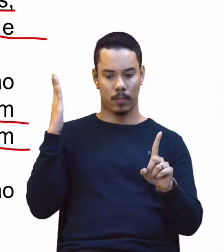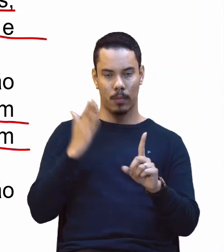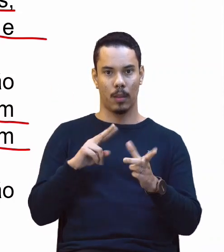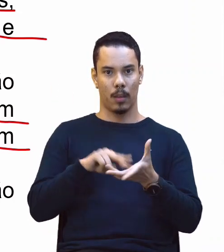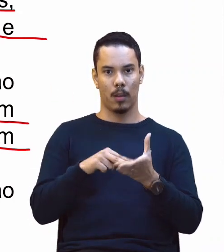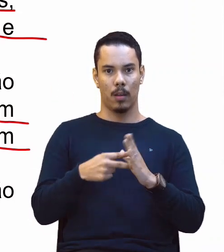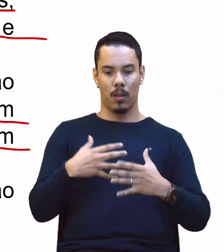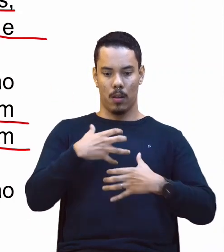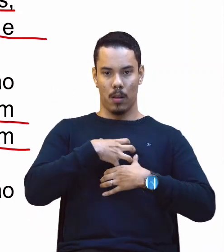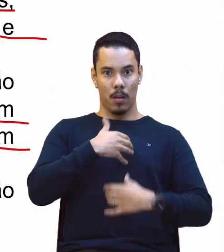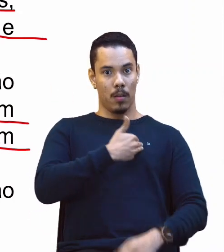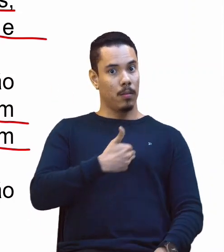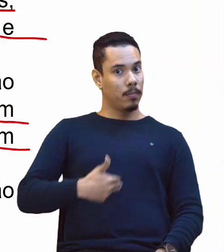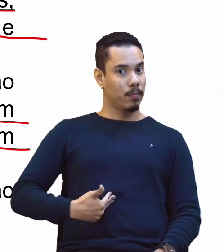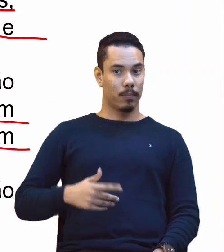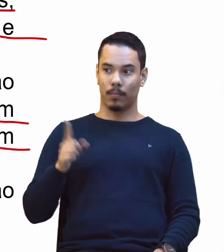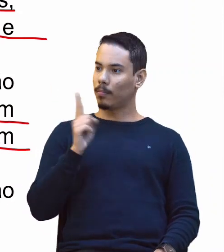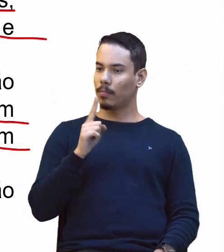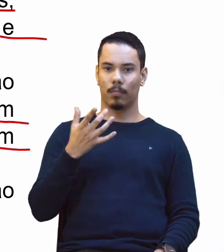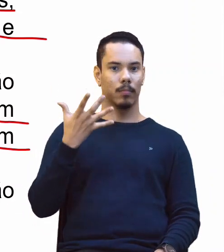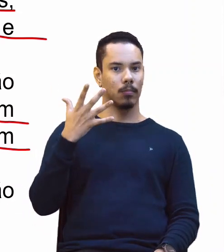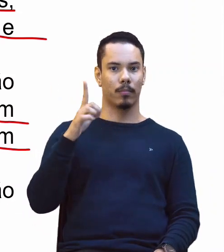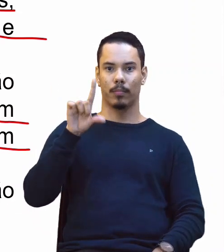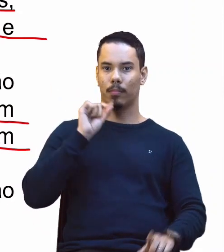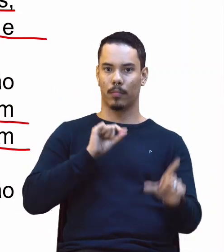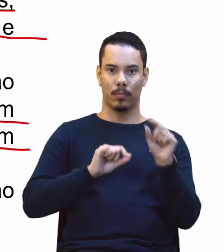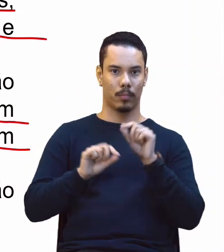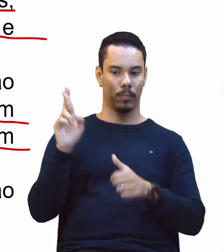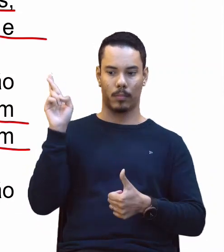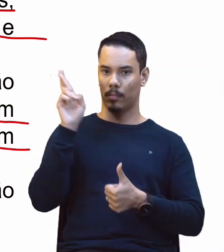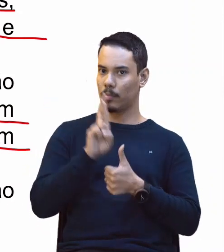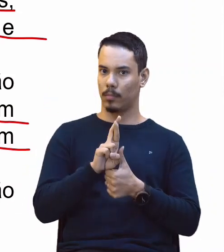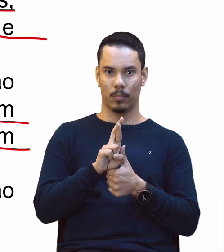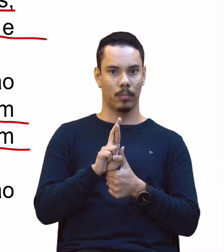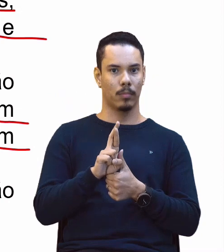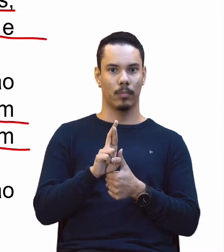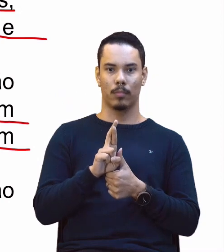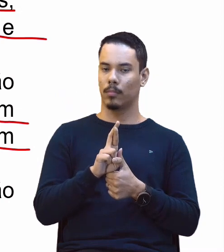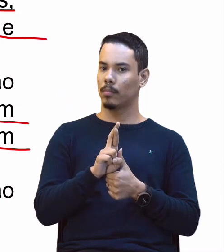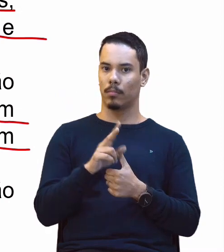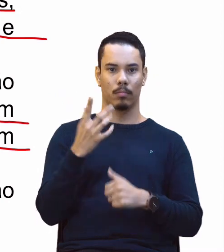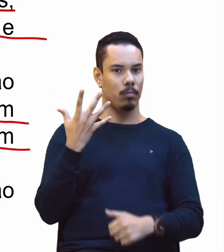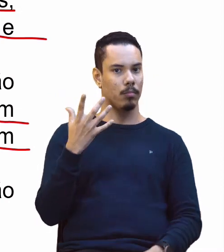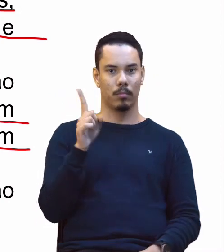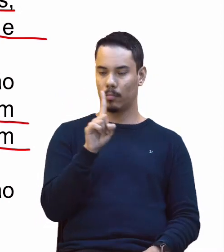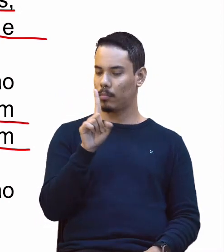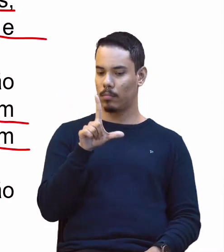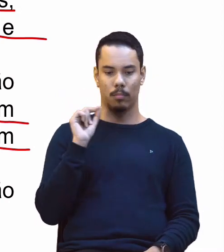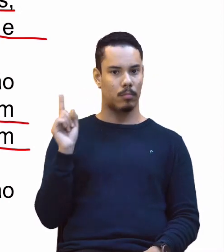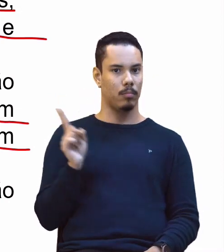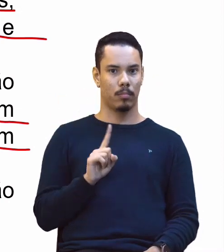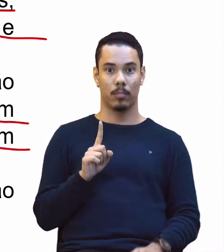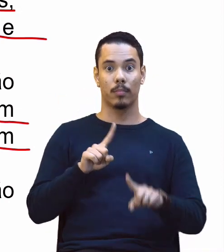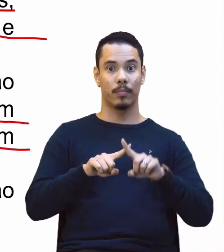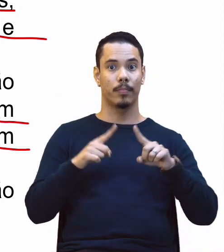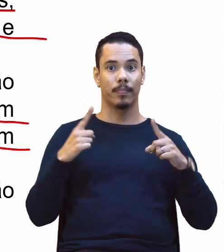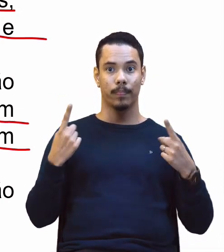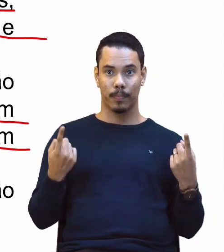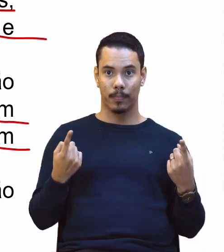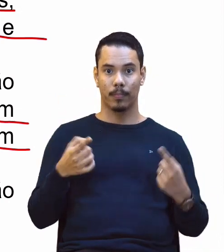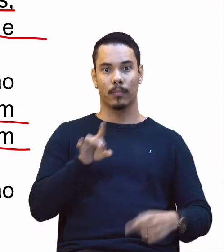em que não eram escolhidos representantes. Os gregos não escolhiam representantes, mas